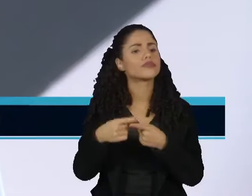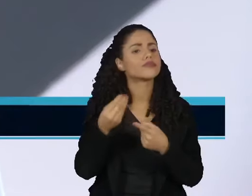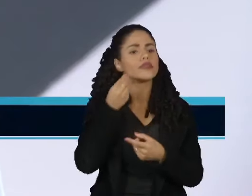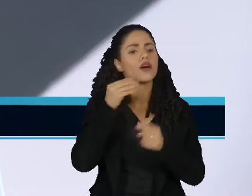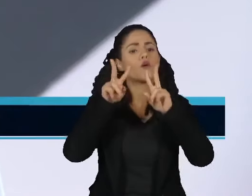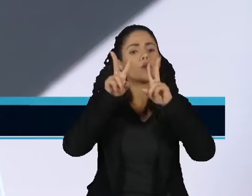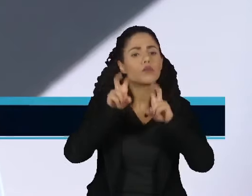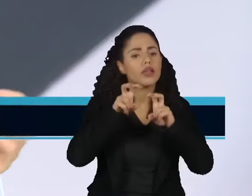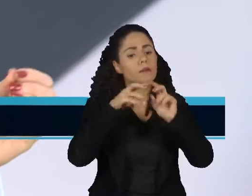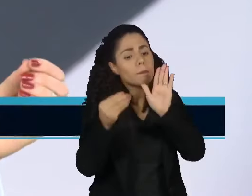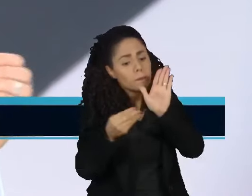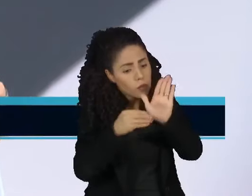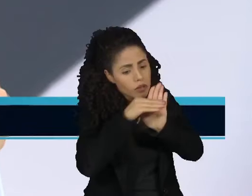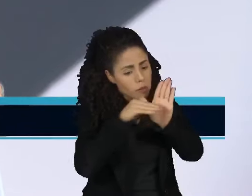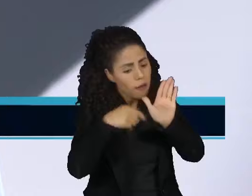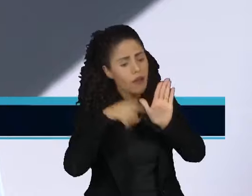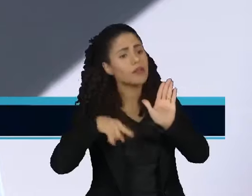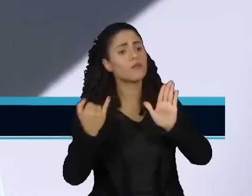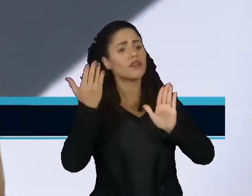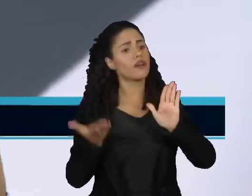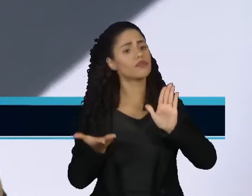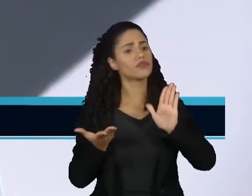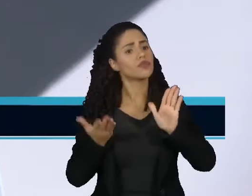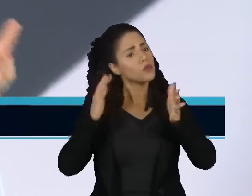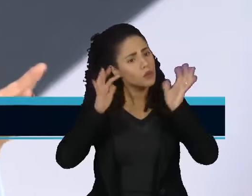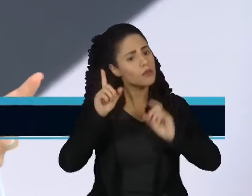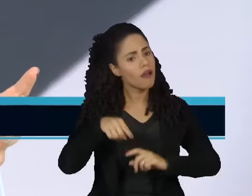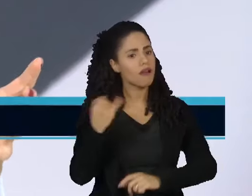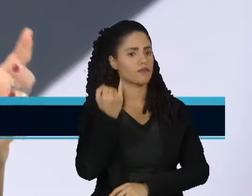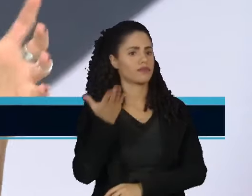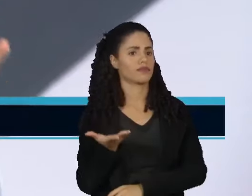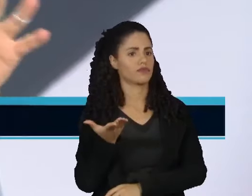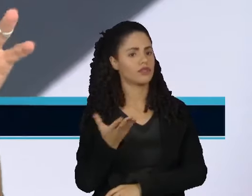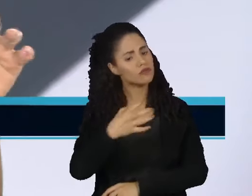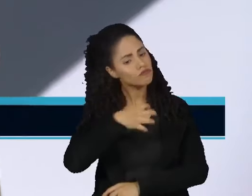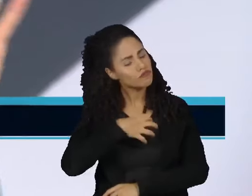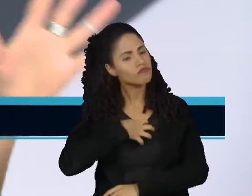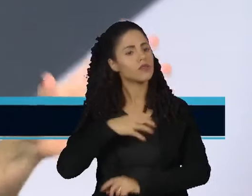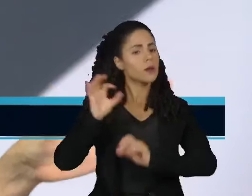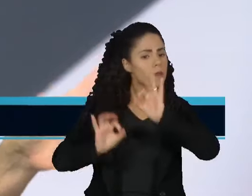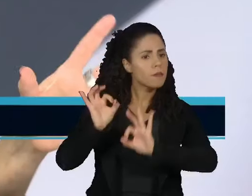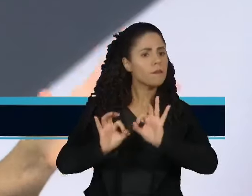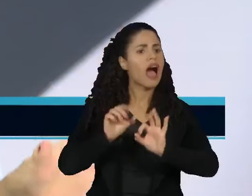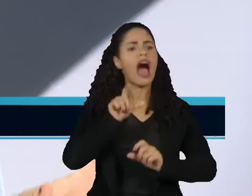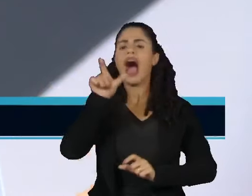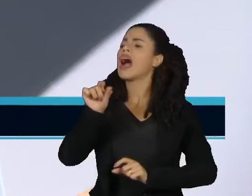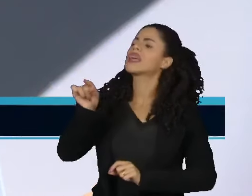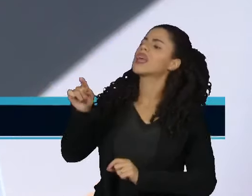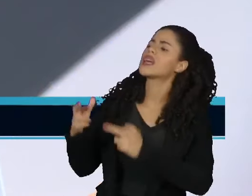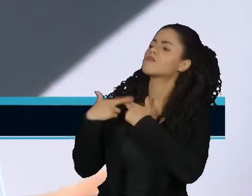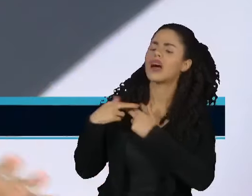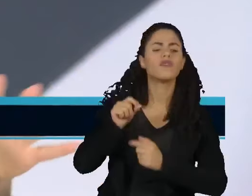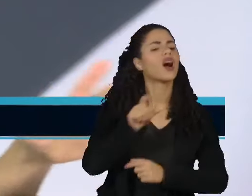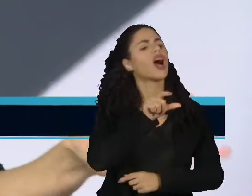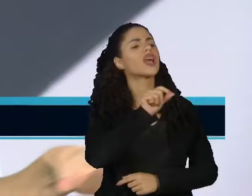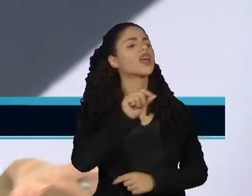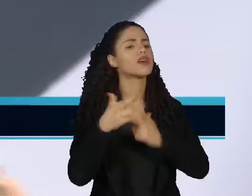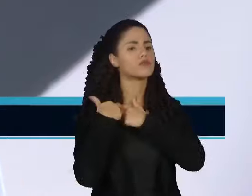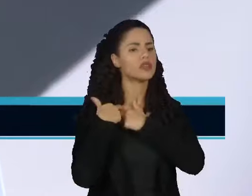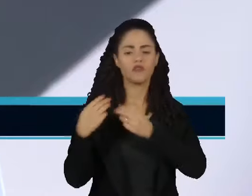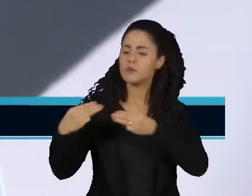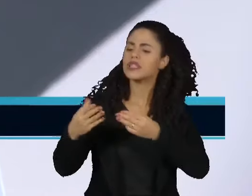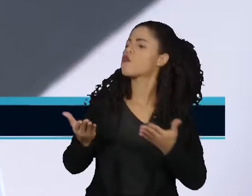na pauta. A questão climática, ela altera a forma de fazer, né? A gente está acostumado a procurar quem é que vai ser o responsável por resolver, né? Qual que é o